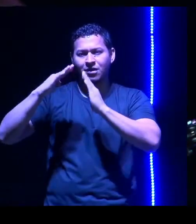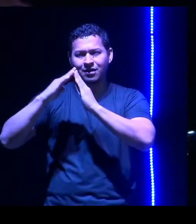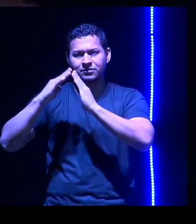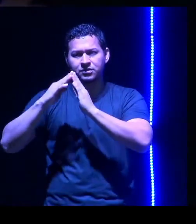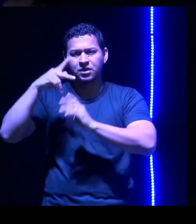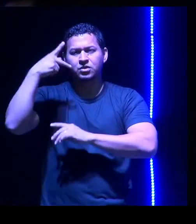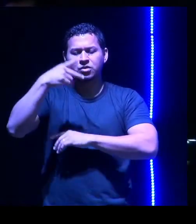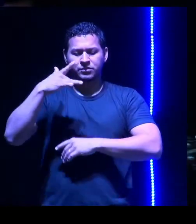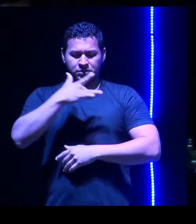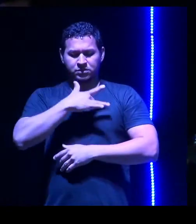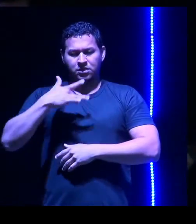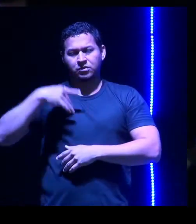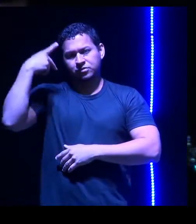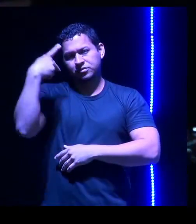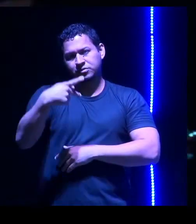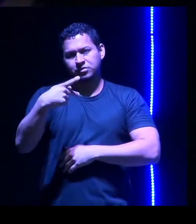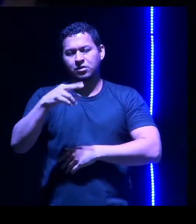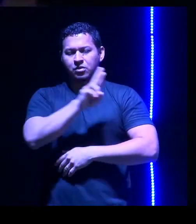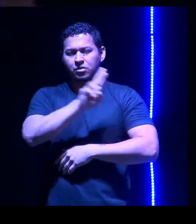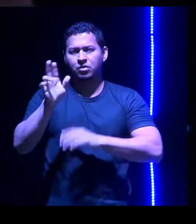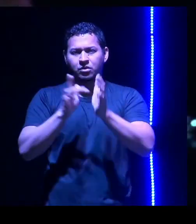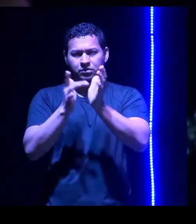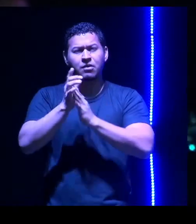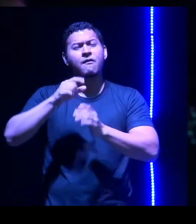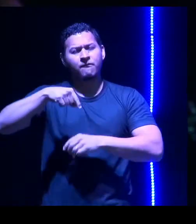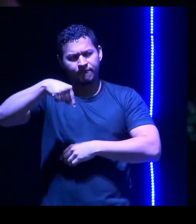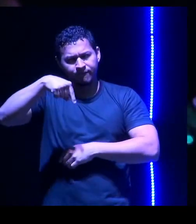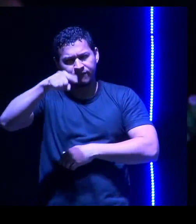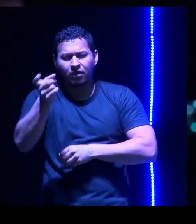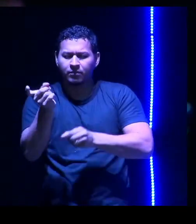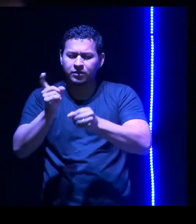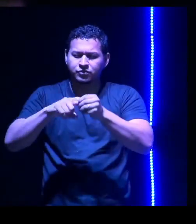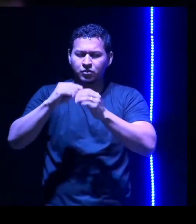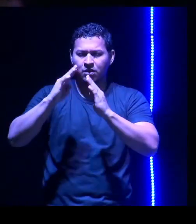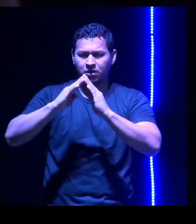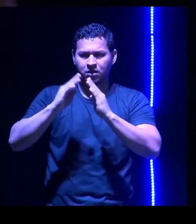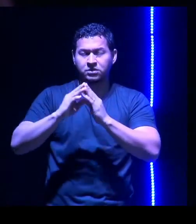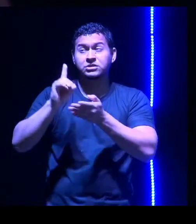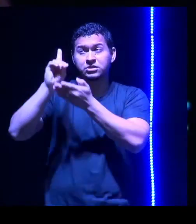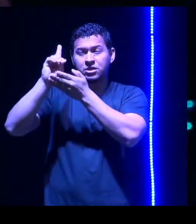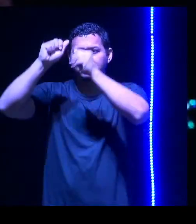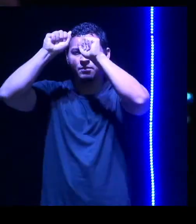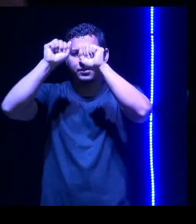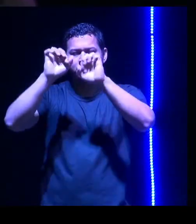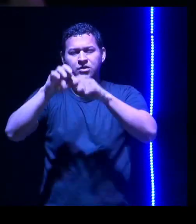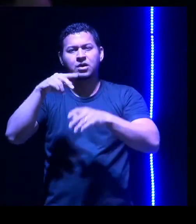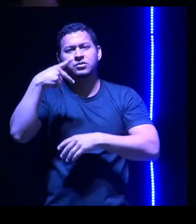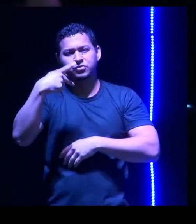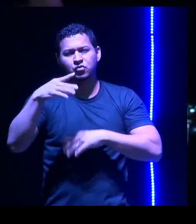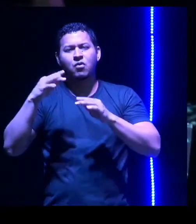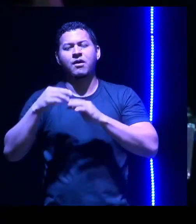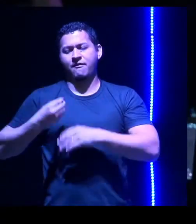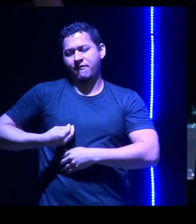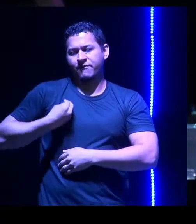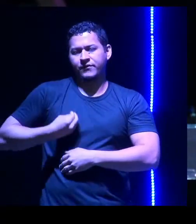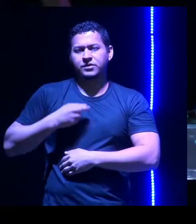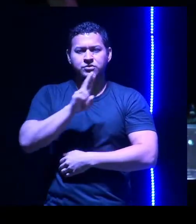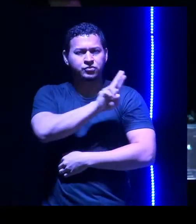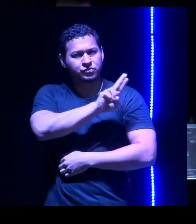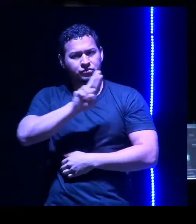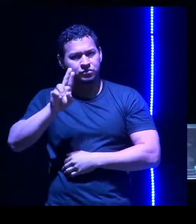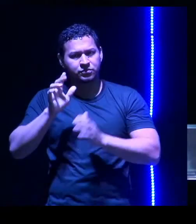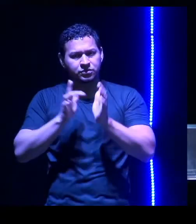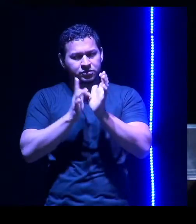casa, sobre sua saúde, em nome de Jesus. Vá em paz, que Deus te abençoe, que Deus abençoe sua vida, no nome